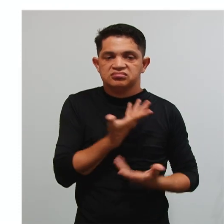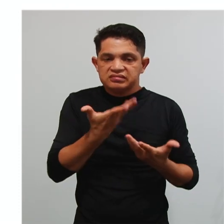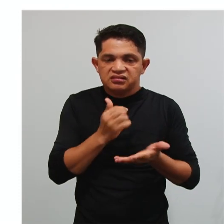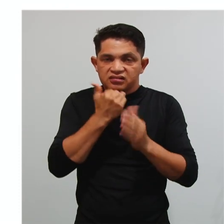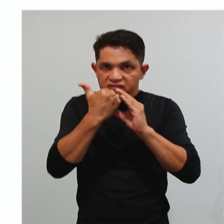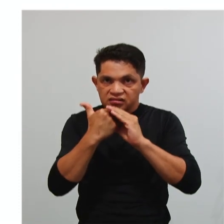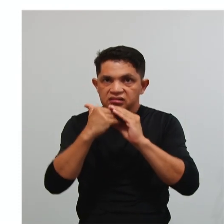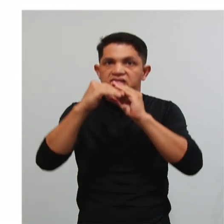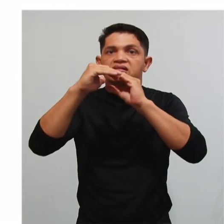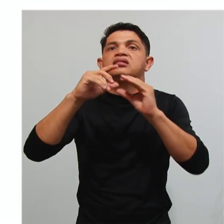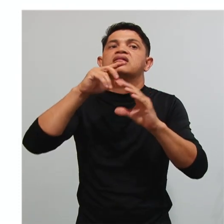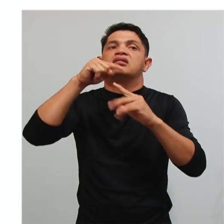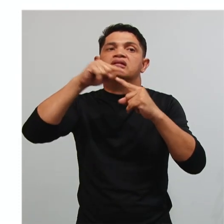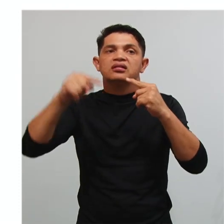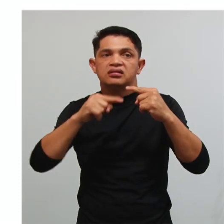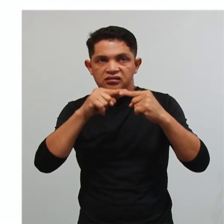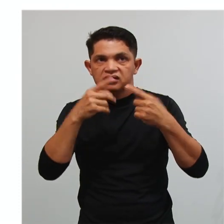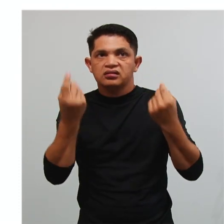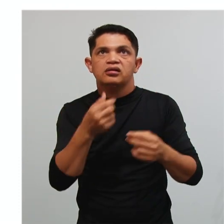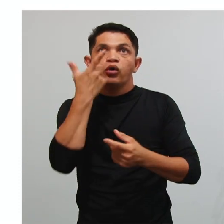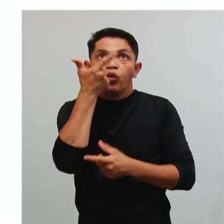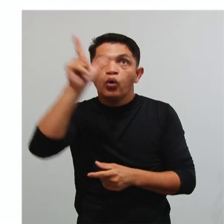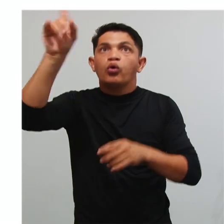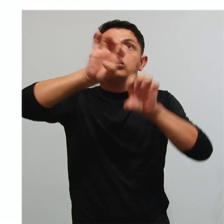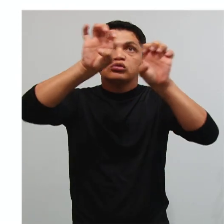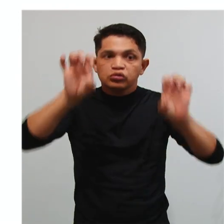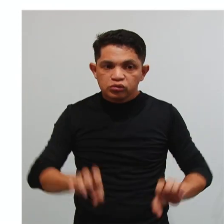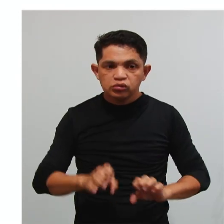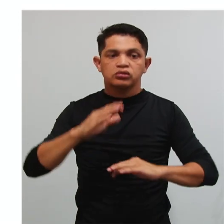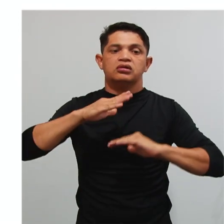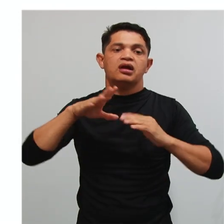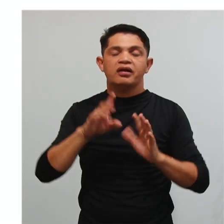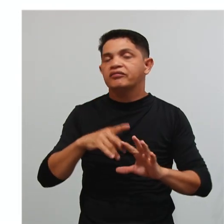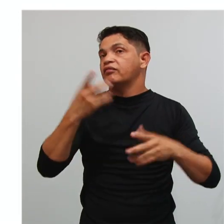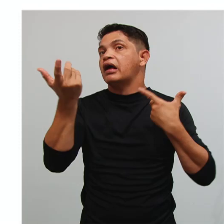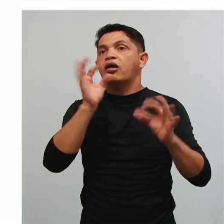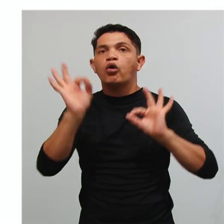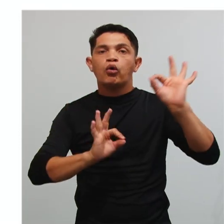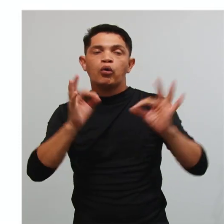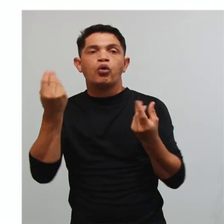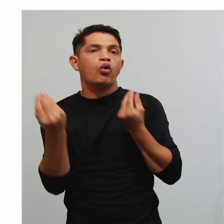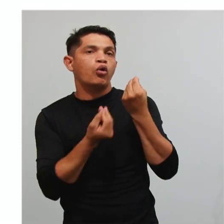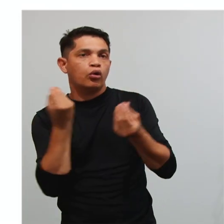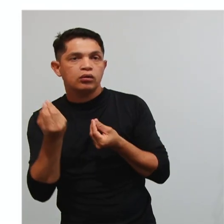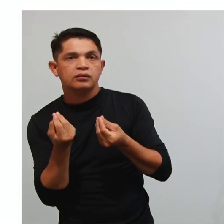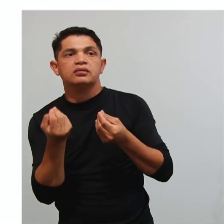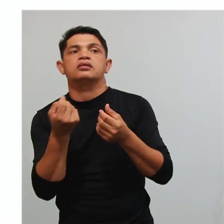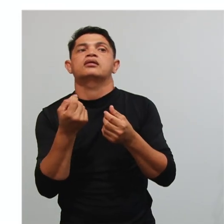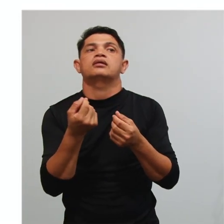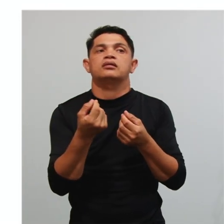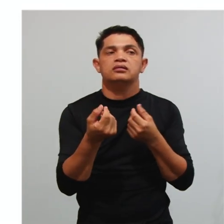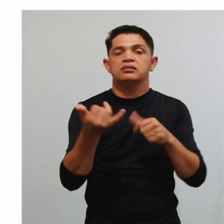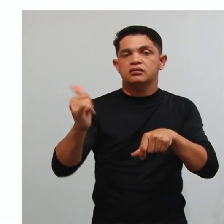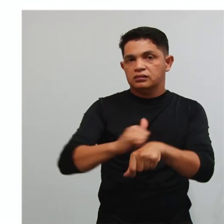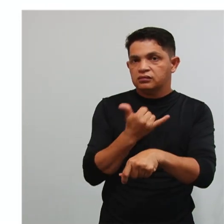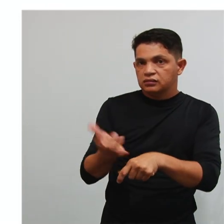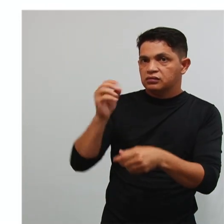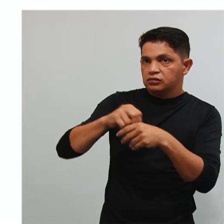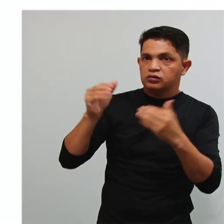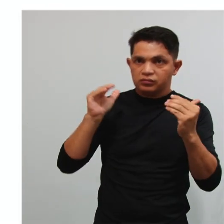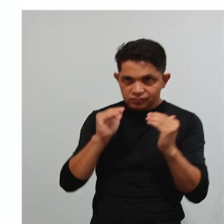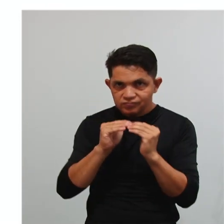viagem, outra estrutura. Então, vai depender, a estrutura dele vai variar de acordo com